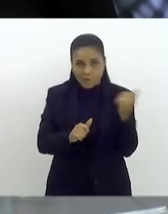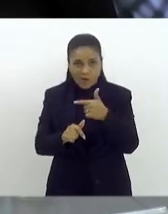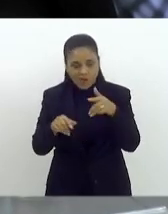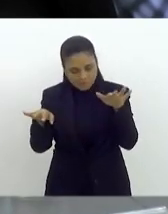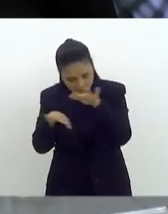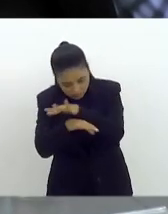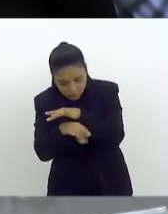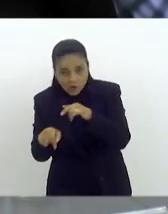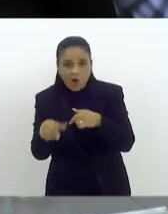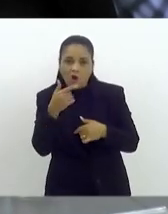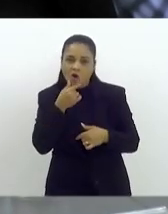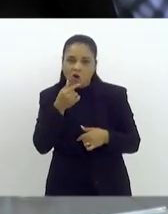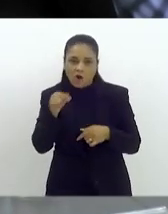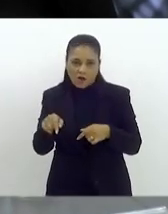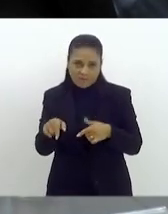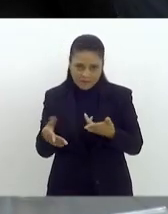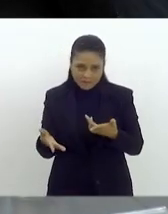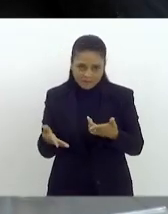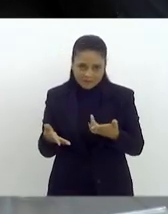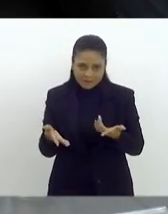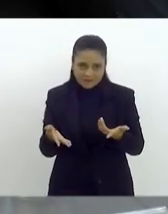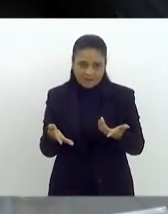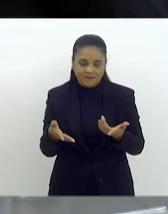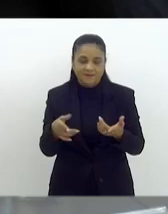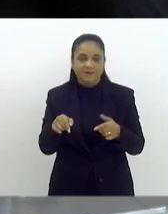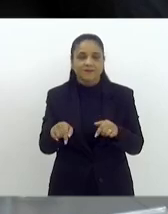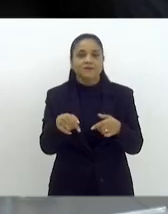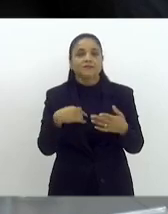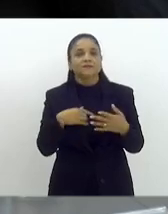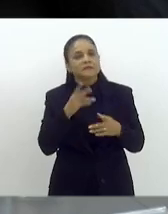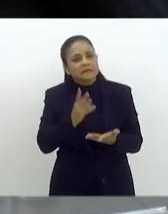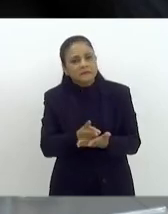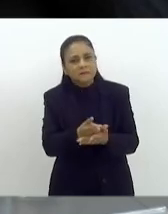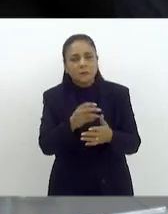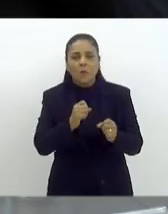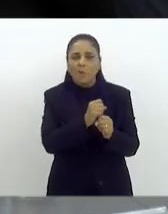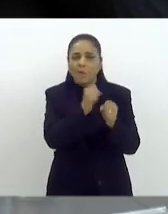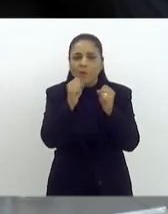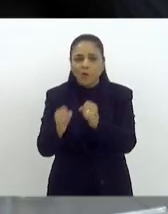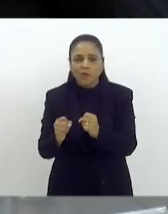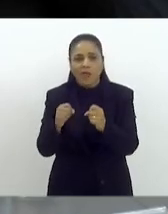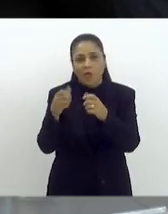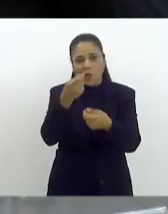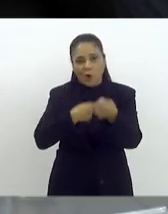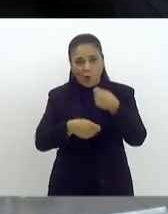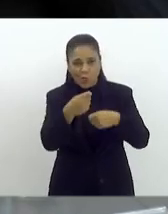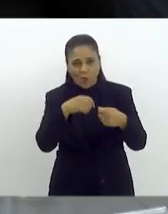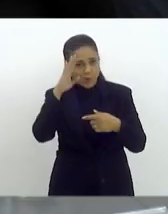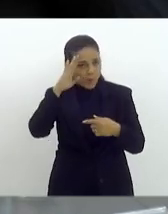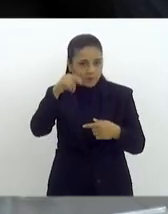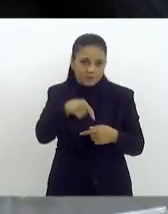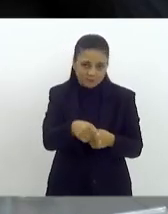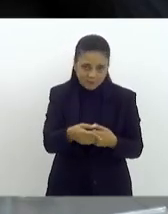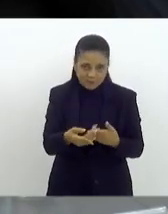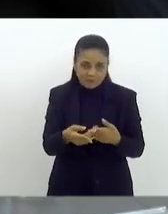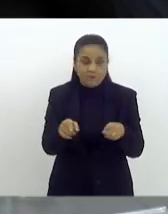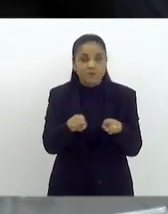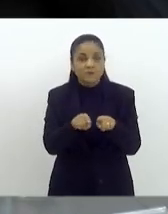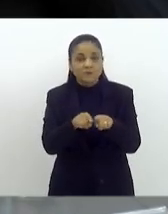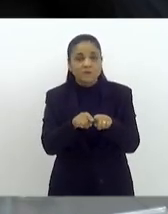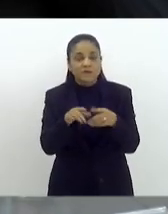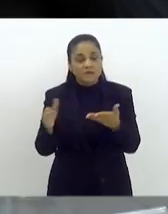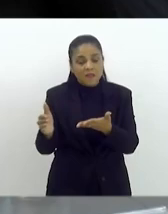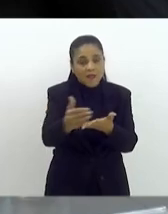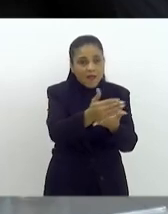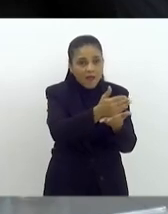evolutivo que se a figura aí com uma sobreposição principalmente do poder econômico e mais ainda como as próprias